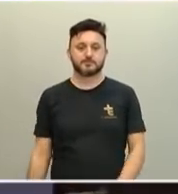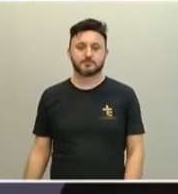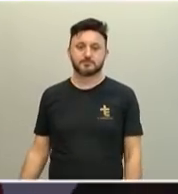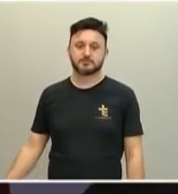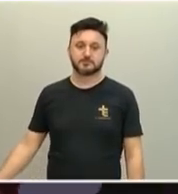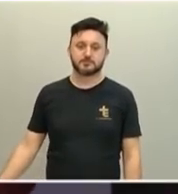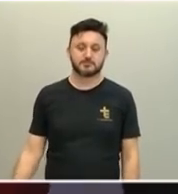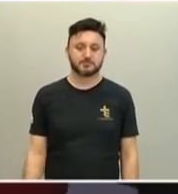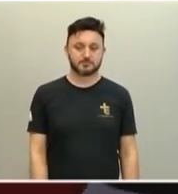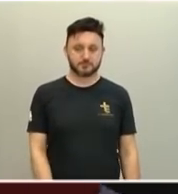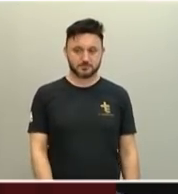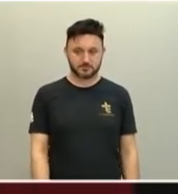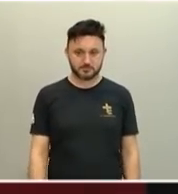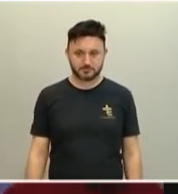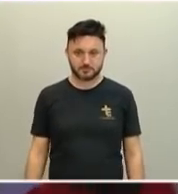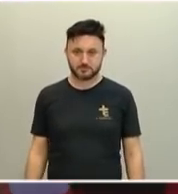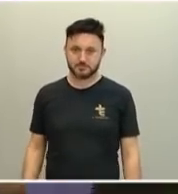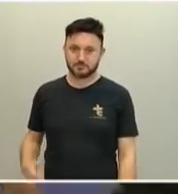florirá.